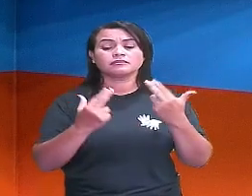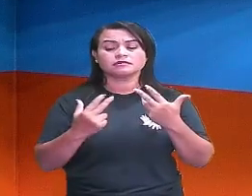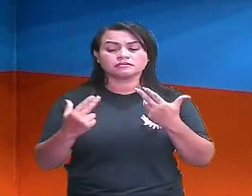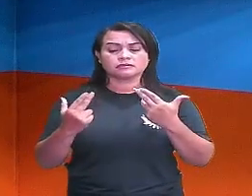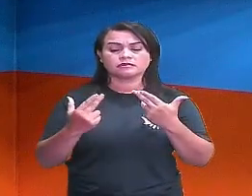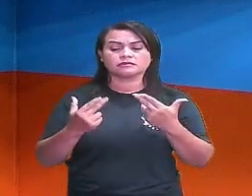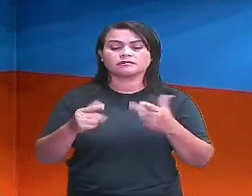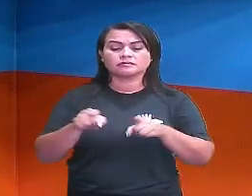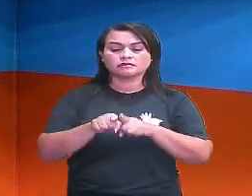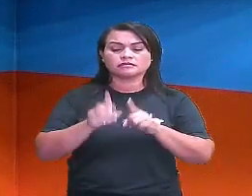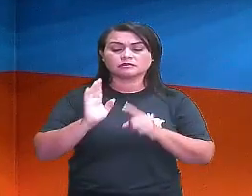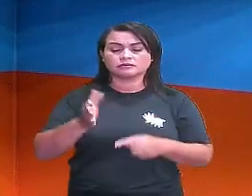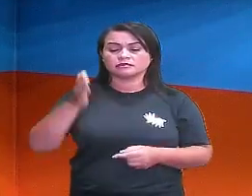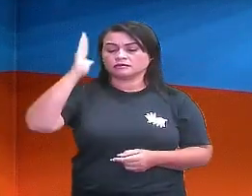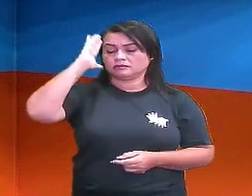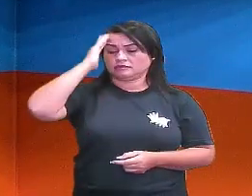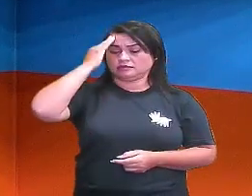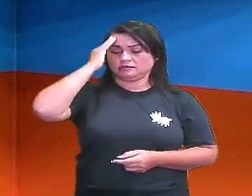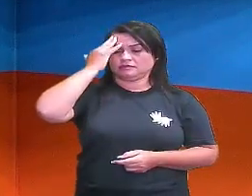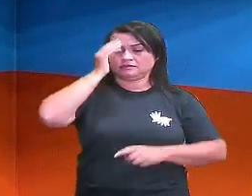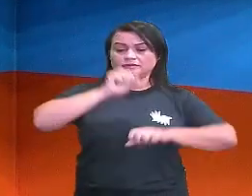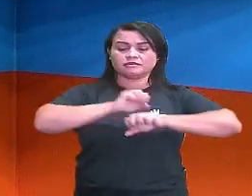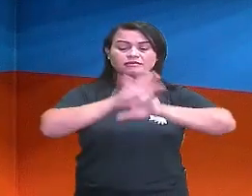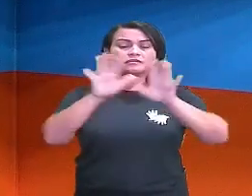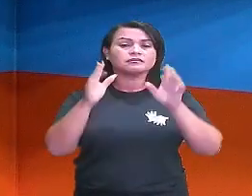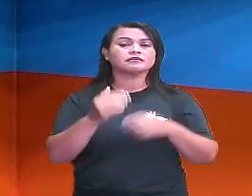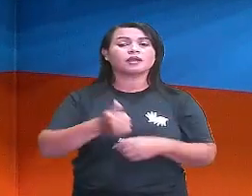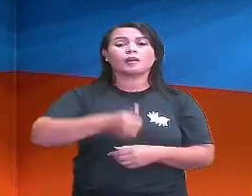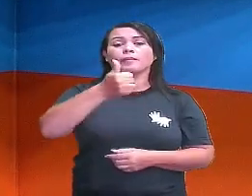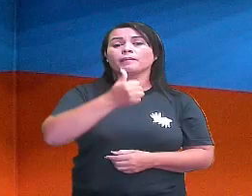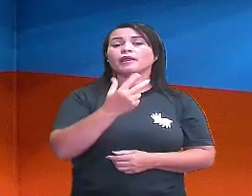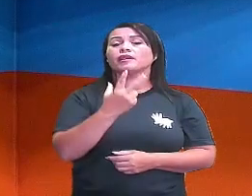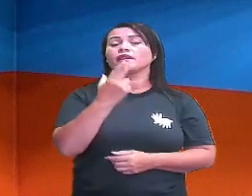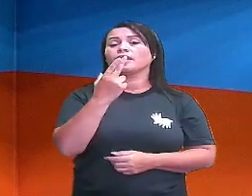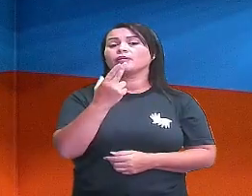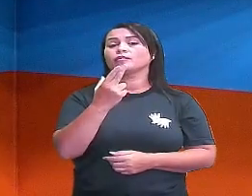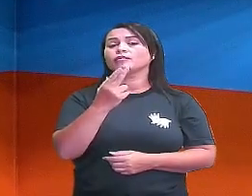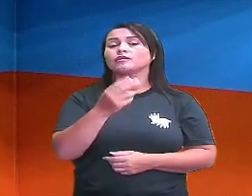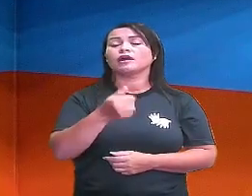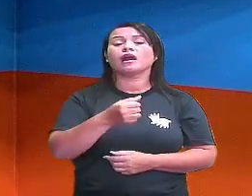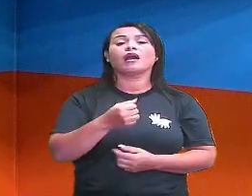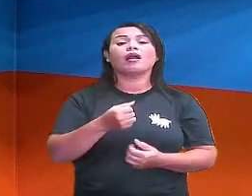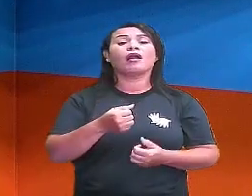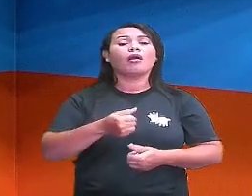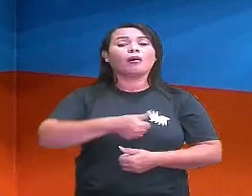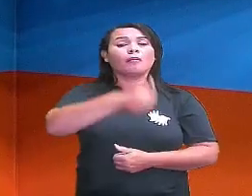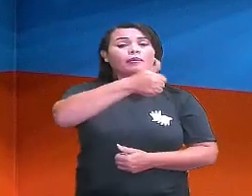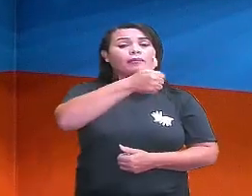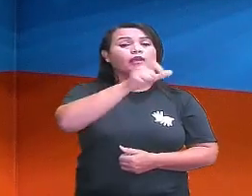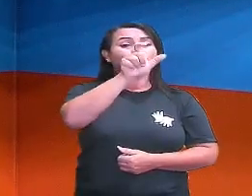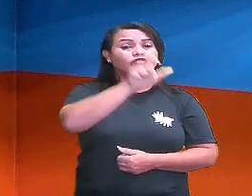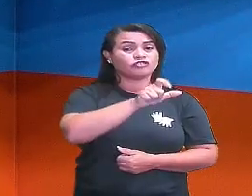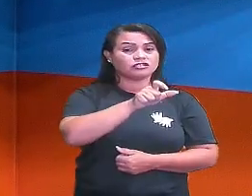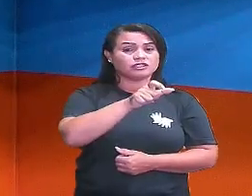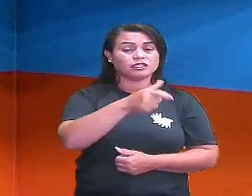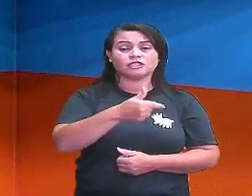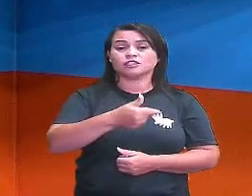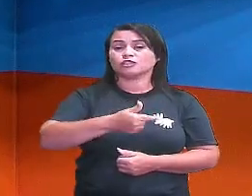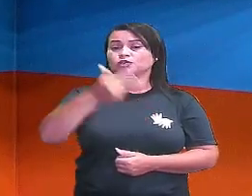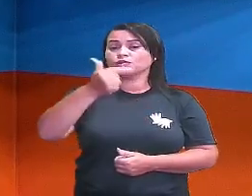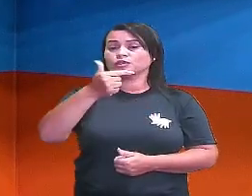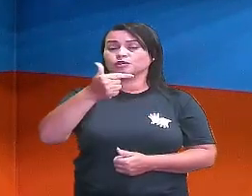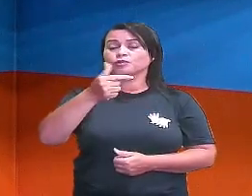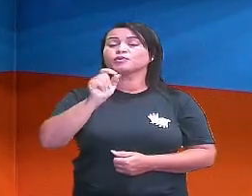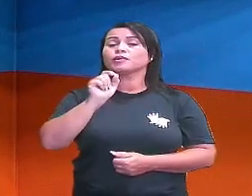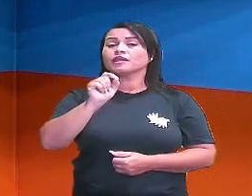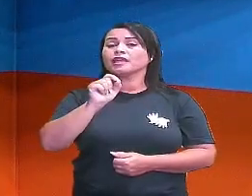já entendeu que o primeiro termo do par ordenado é x, sempre x. E o segundo termo, y. Não é